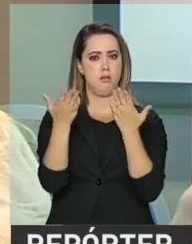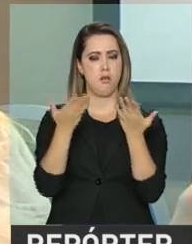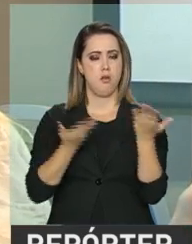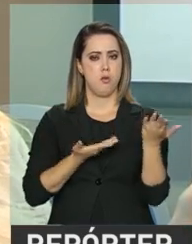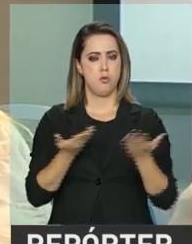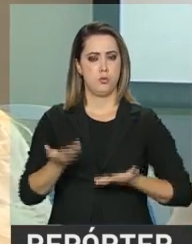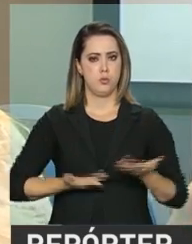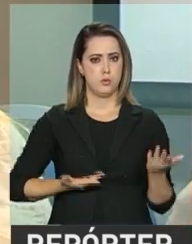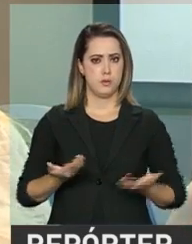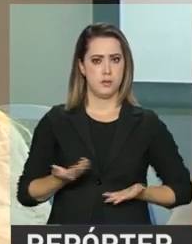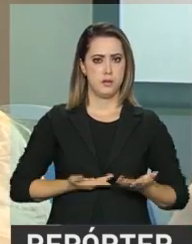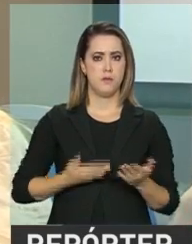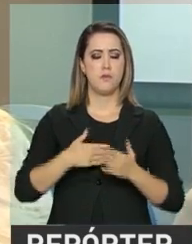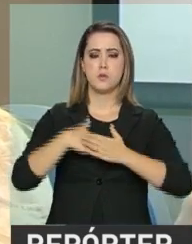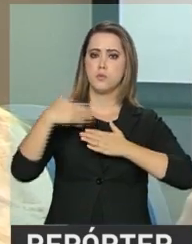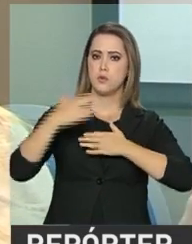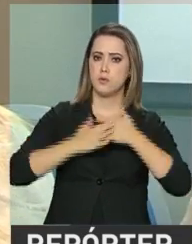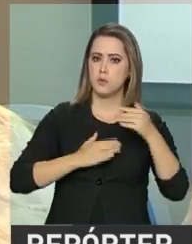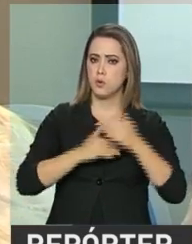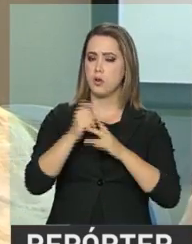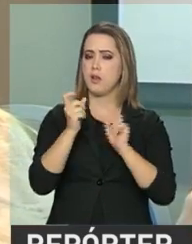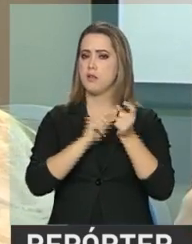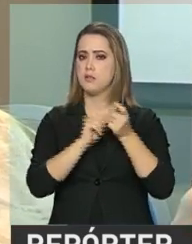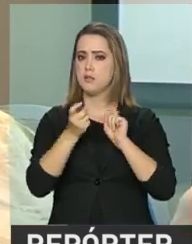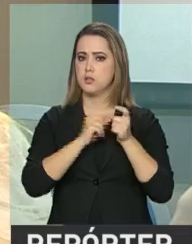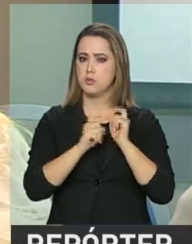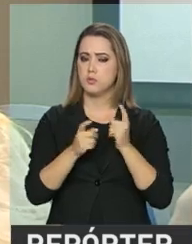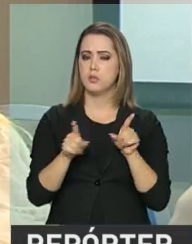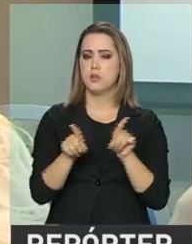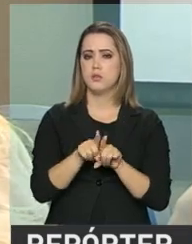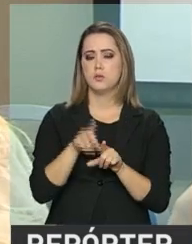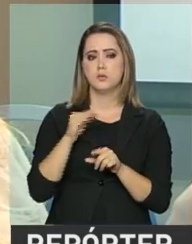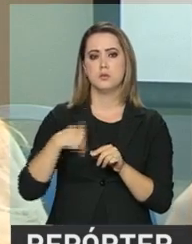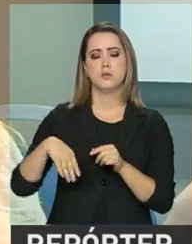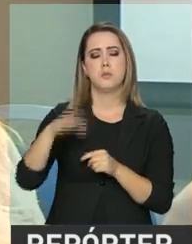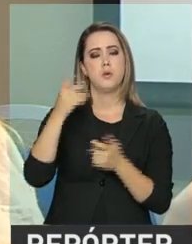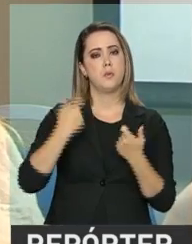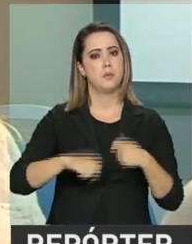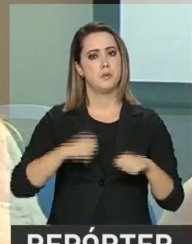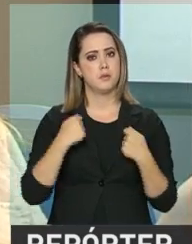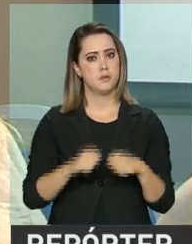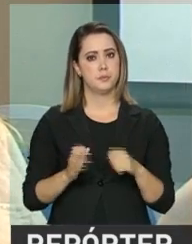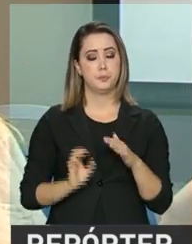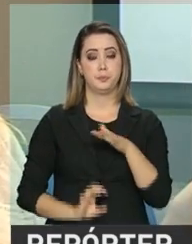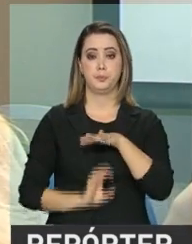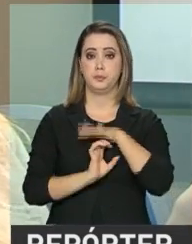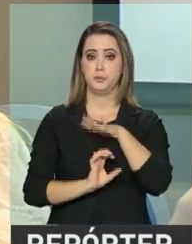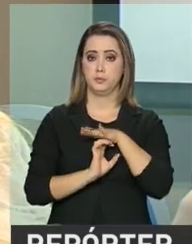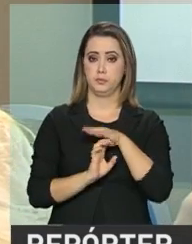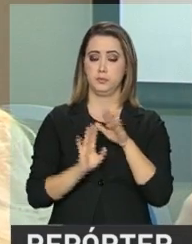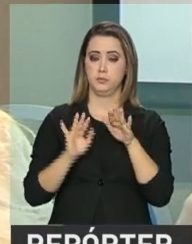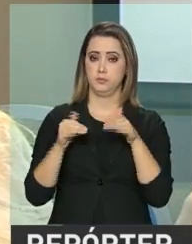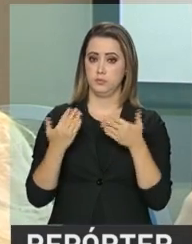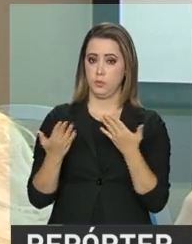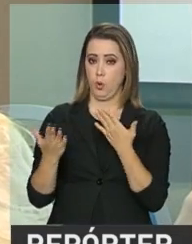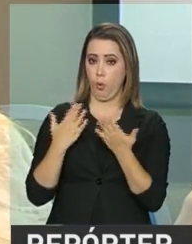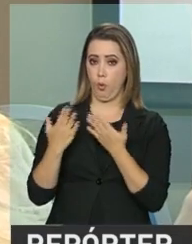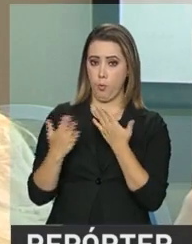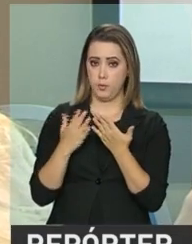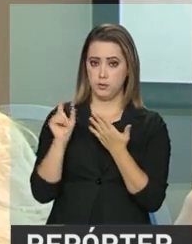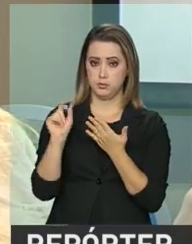profissionais, administrativos e complementares, aí uma maior demanda por parte das empresas. Em